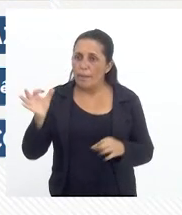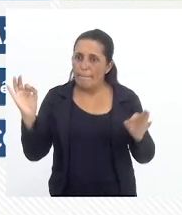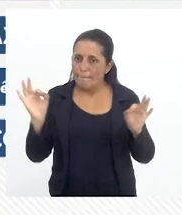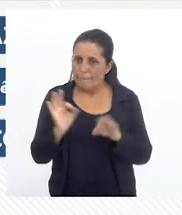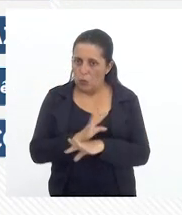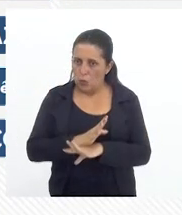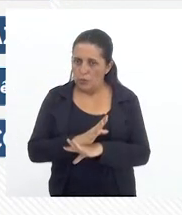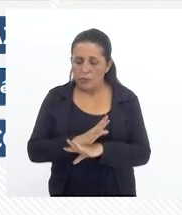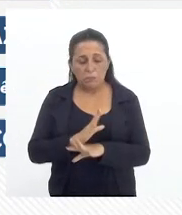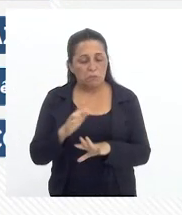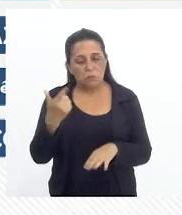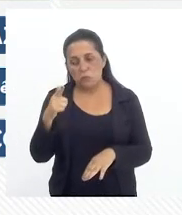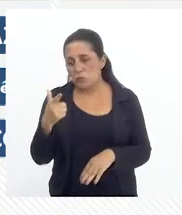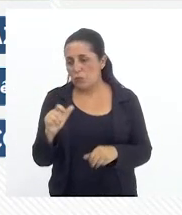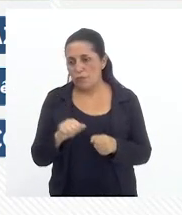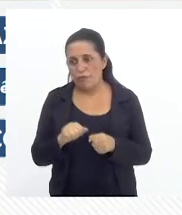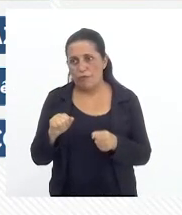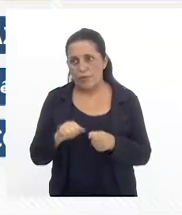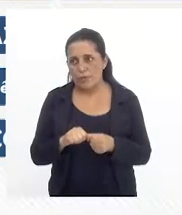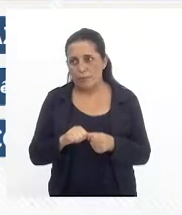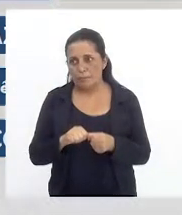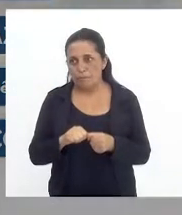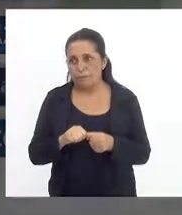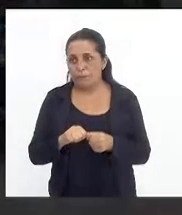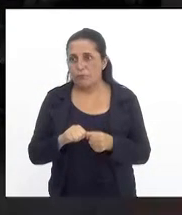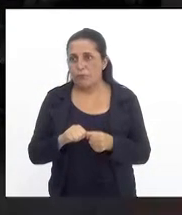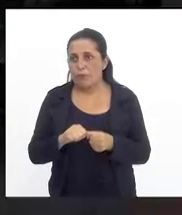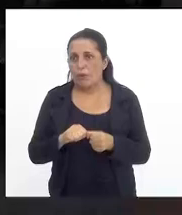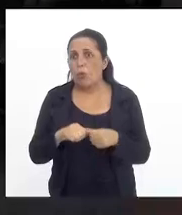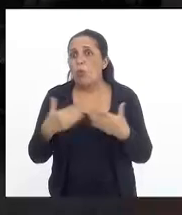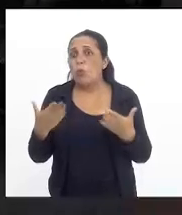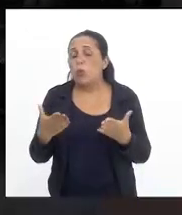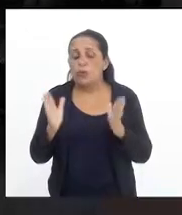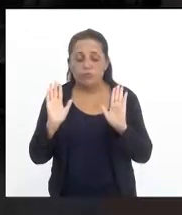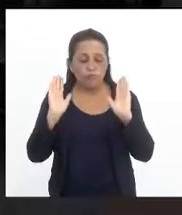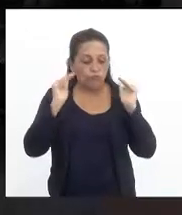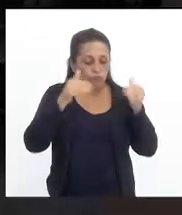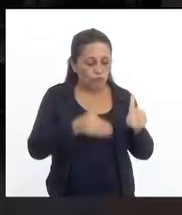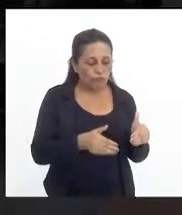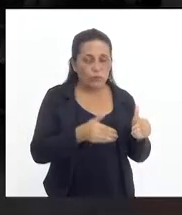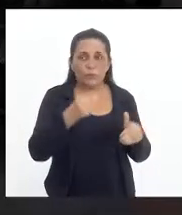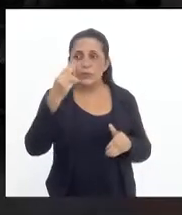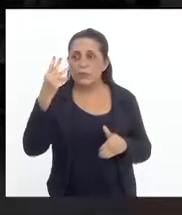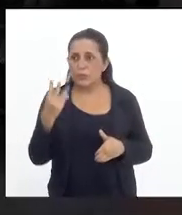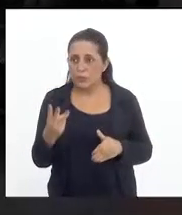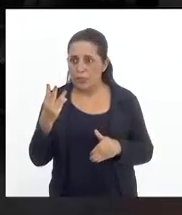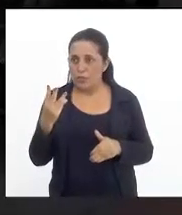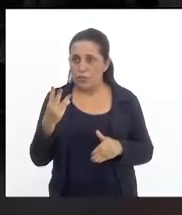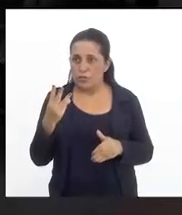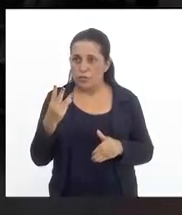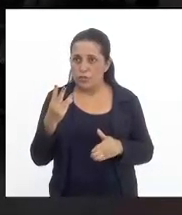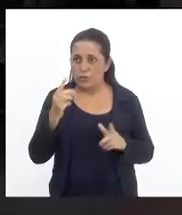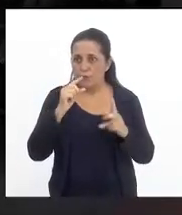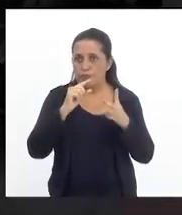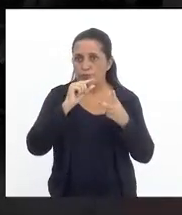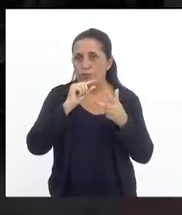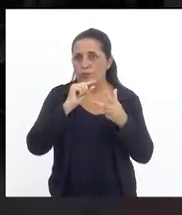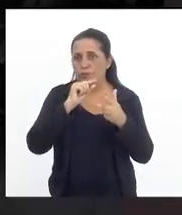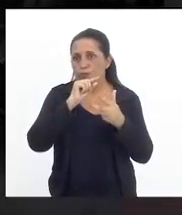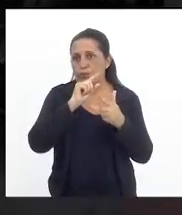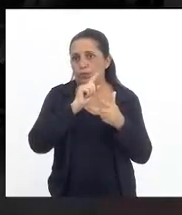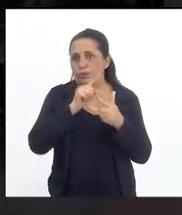não há mais o que fazer então o que nós temos que nos ater a três por três situações específicas